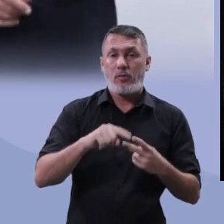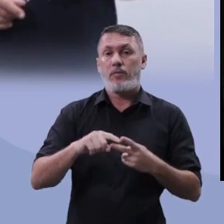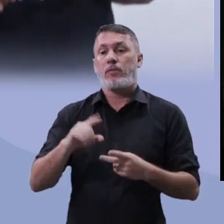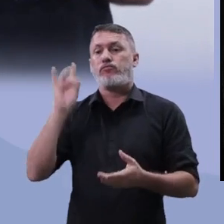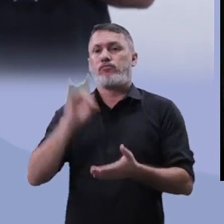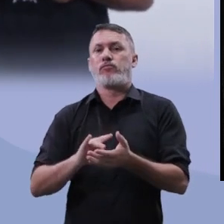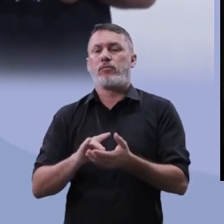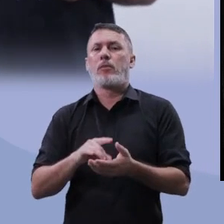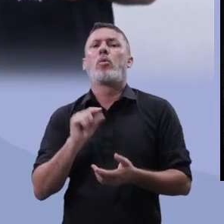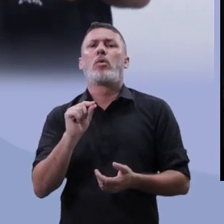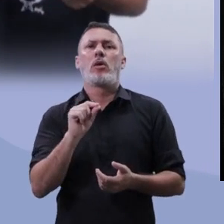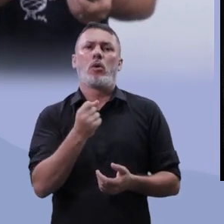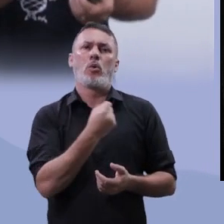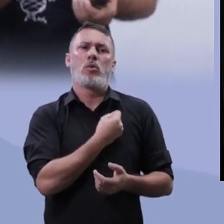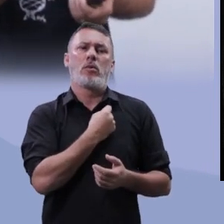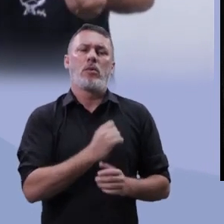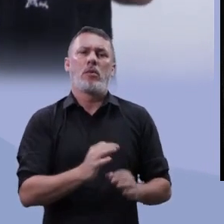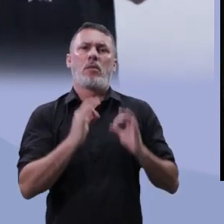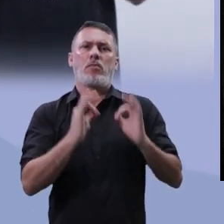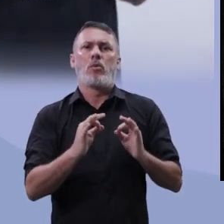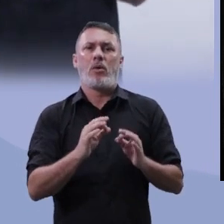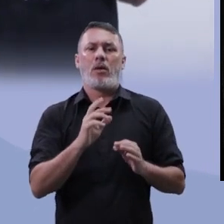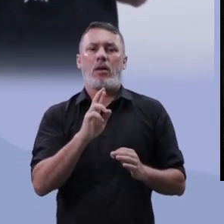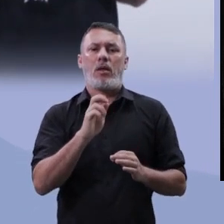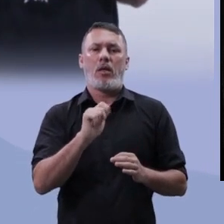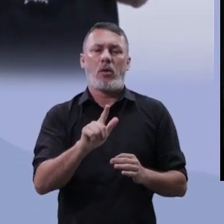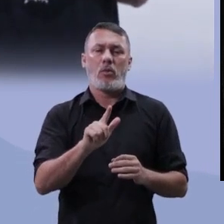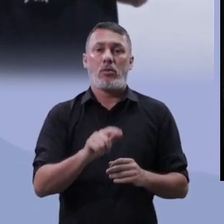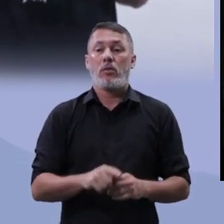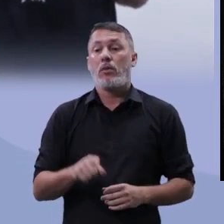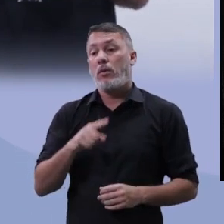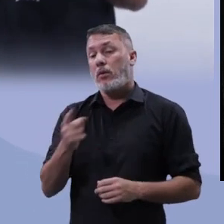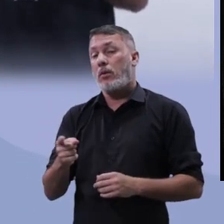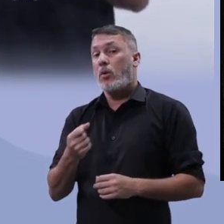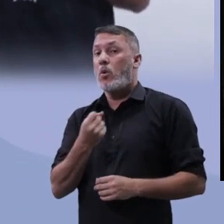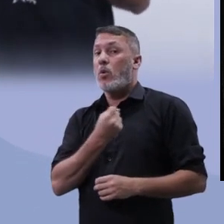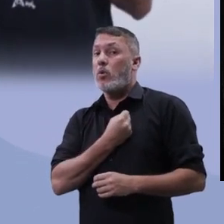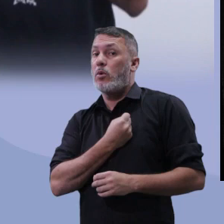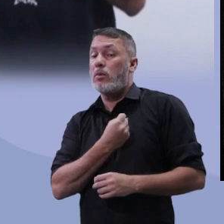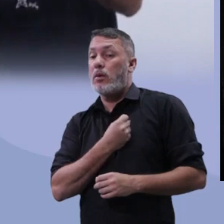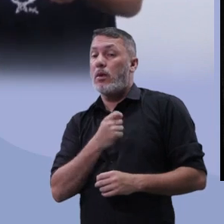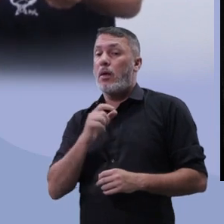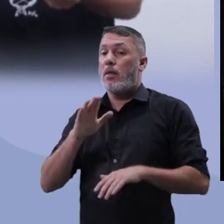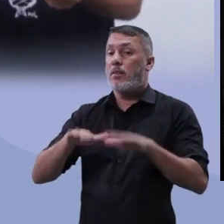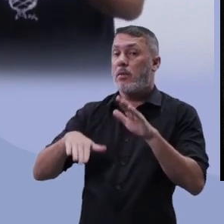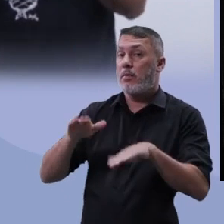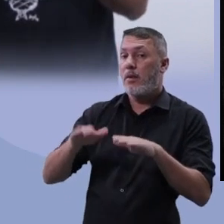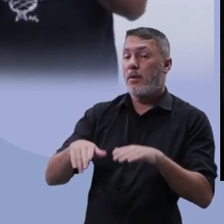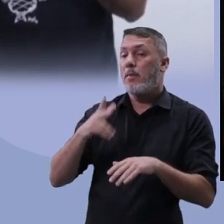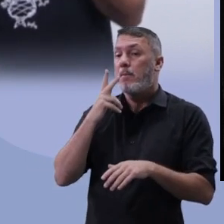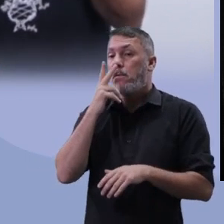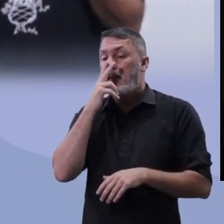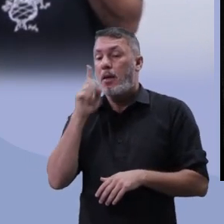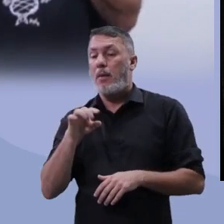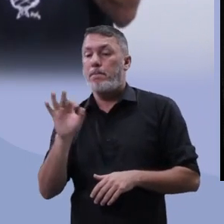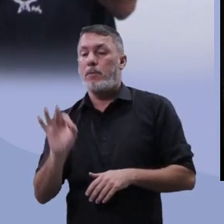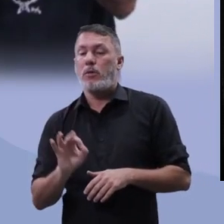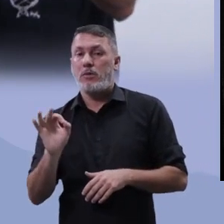absoluta, frequência relativa. Número absoluto é o número real. Número relativo é o